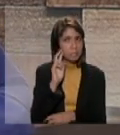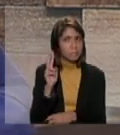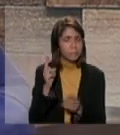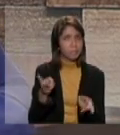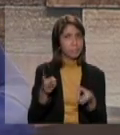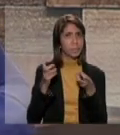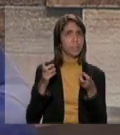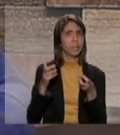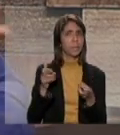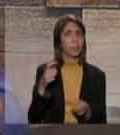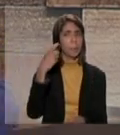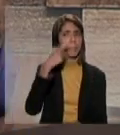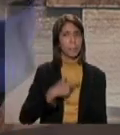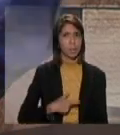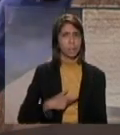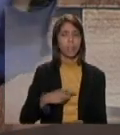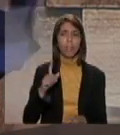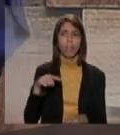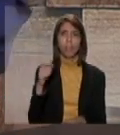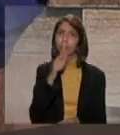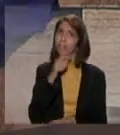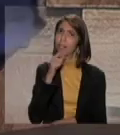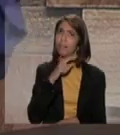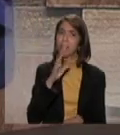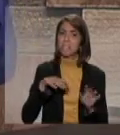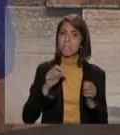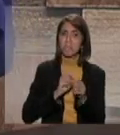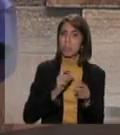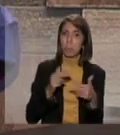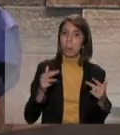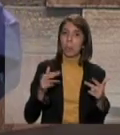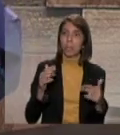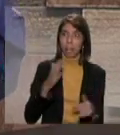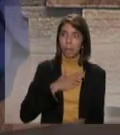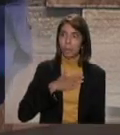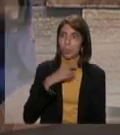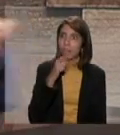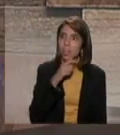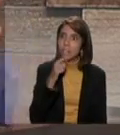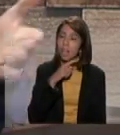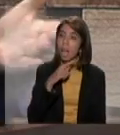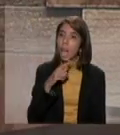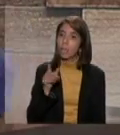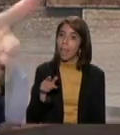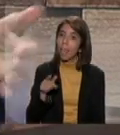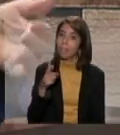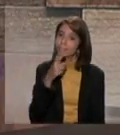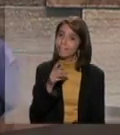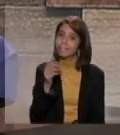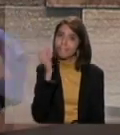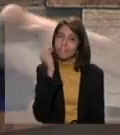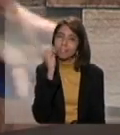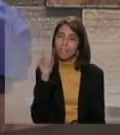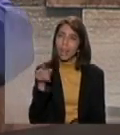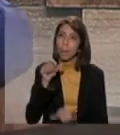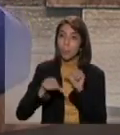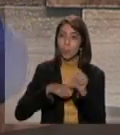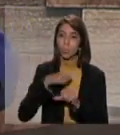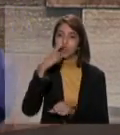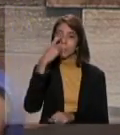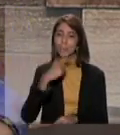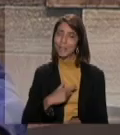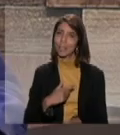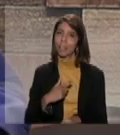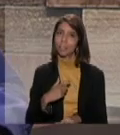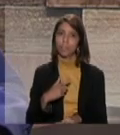enxergou alguma coisa, sei lá, de repente eu fiz alguma coisa que ela achou engraçado, aí ela começou a investir nisso e de repente o personagem tomou